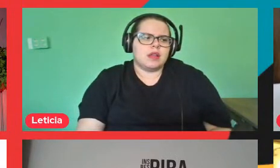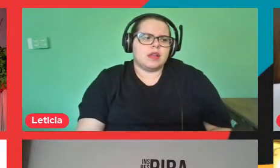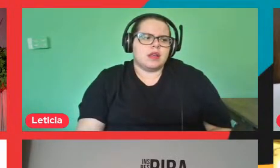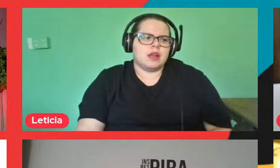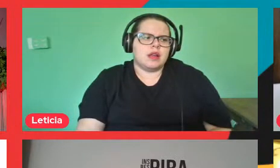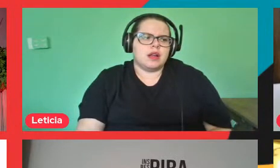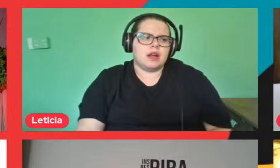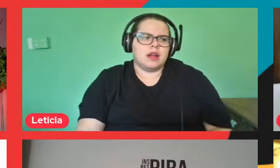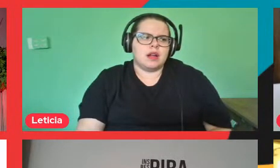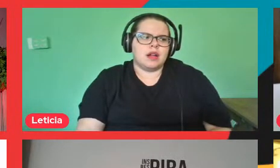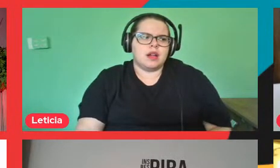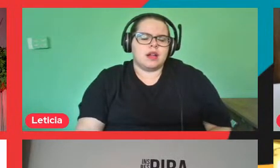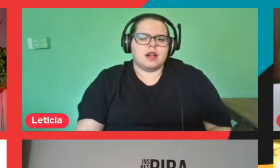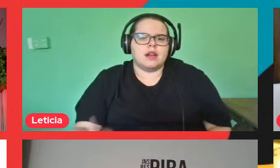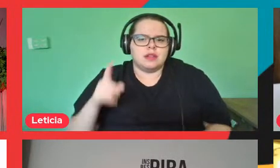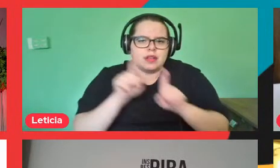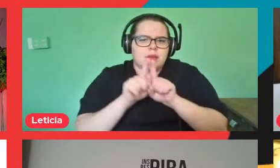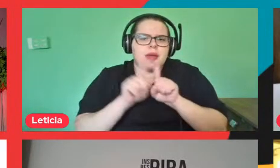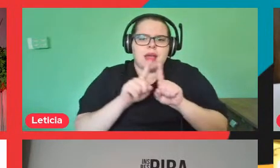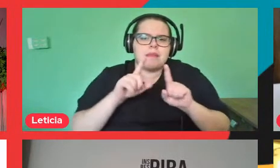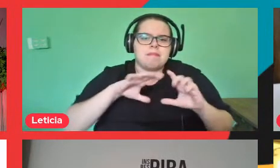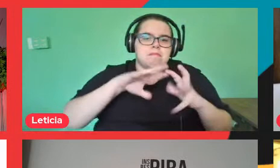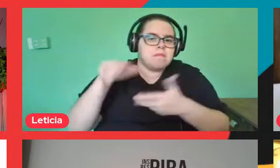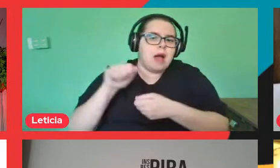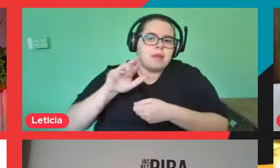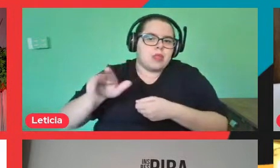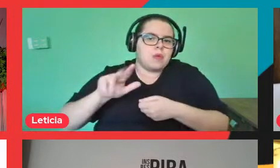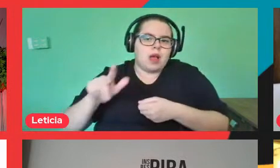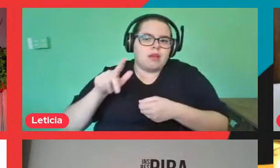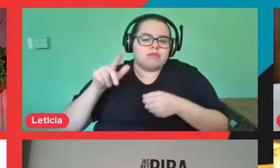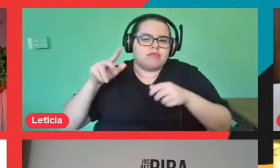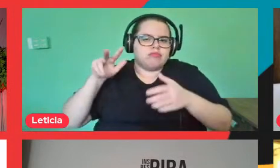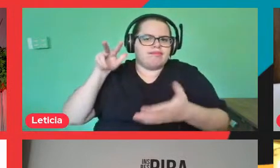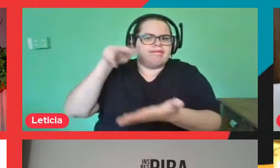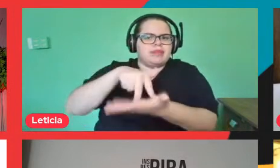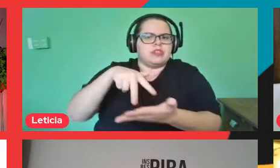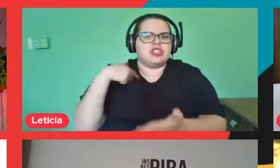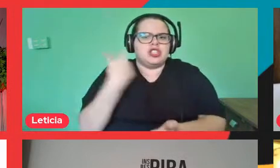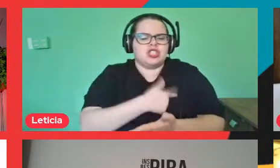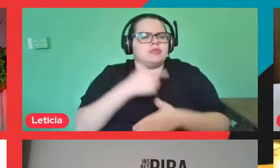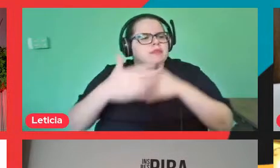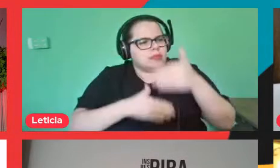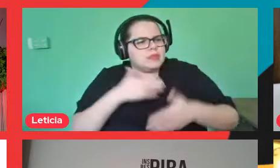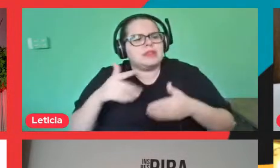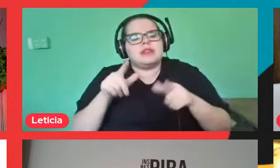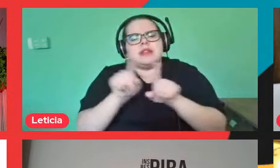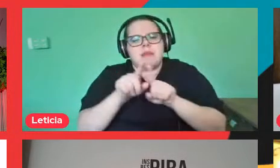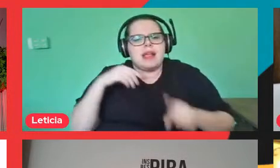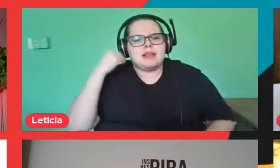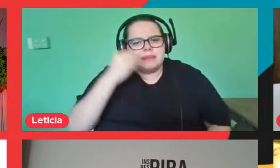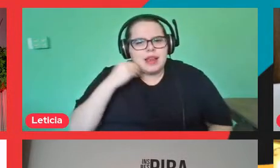para contribuir, né? Mapa não é território, mas com certeza durante essa jornada do workshop a gente